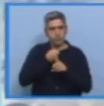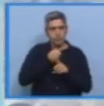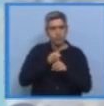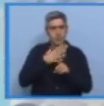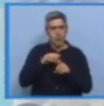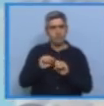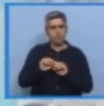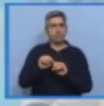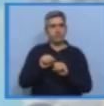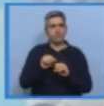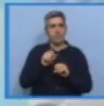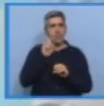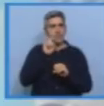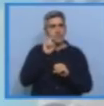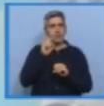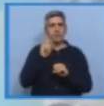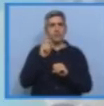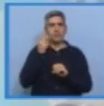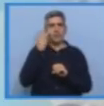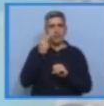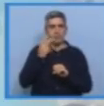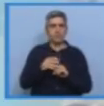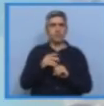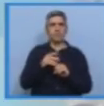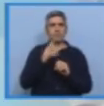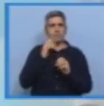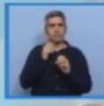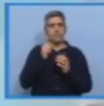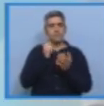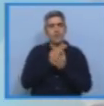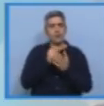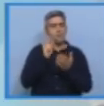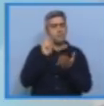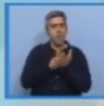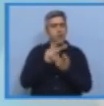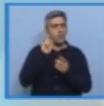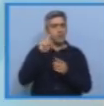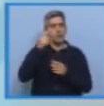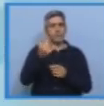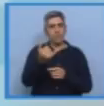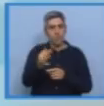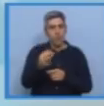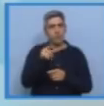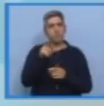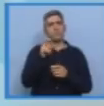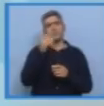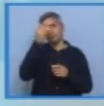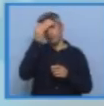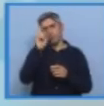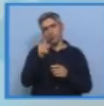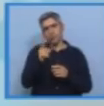luta pela defesa da vida, marcada para o próximo dia 24. Que leitura faz também da